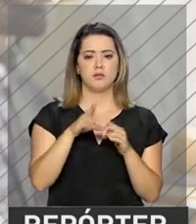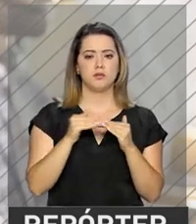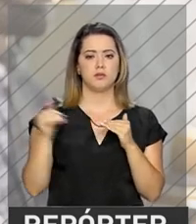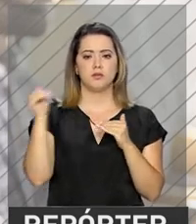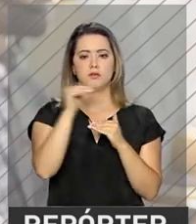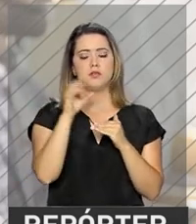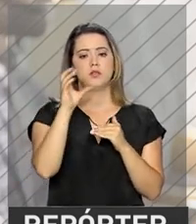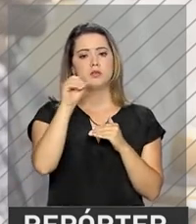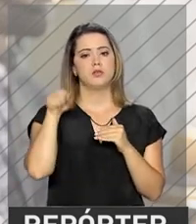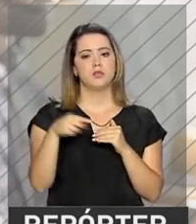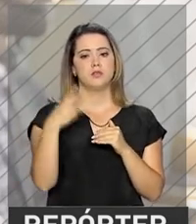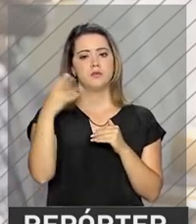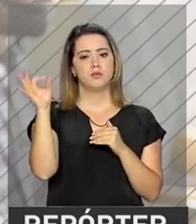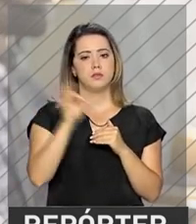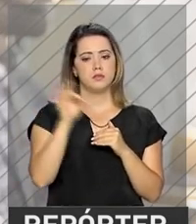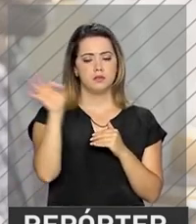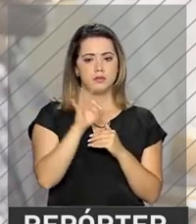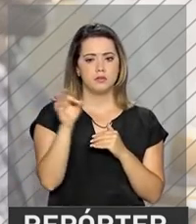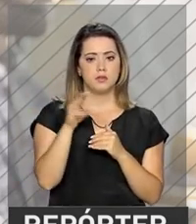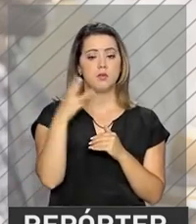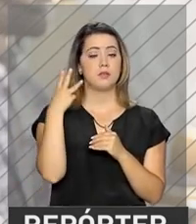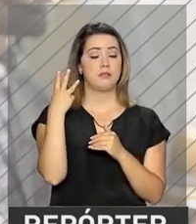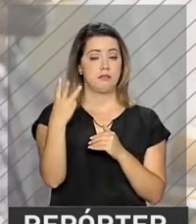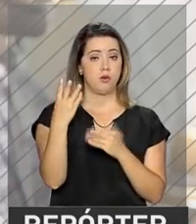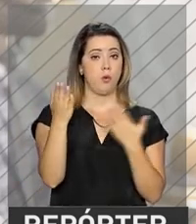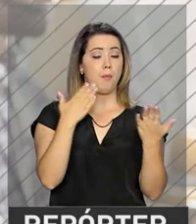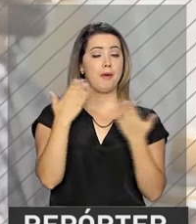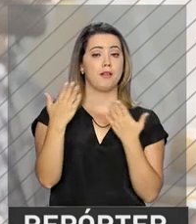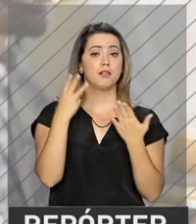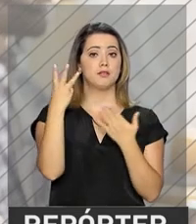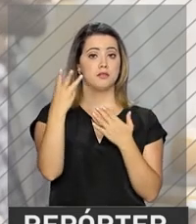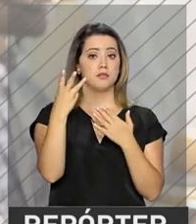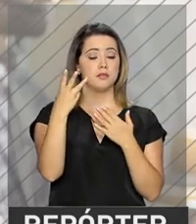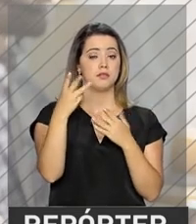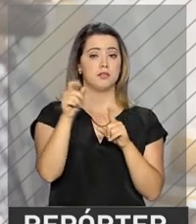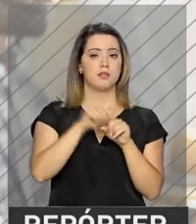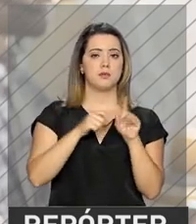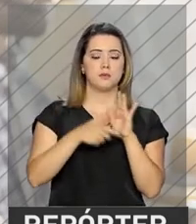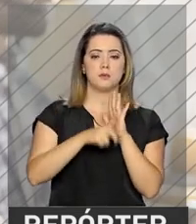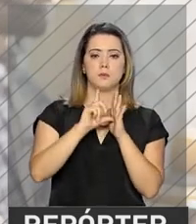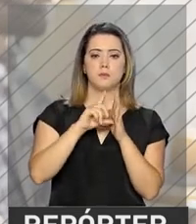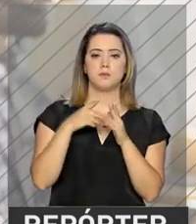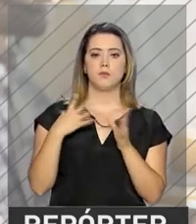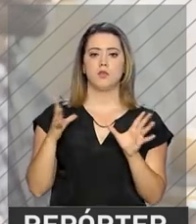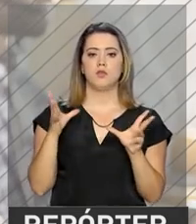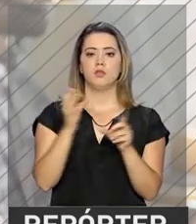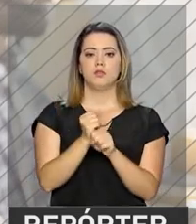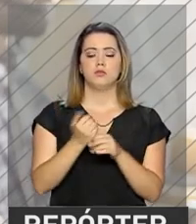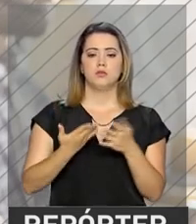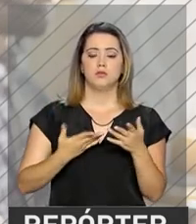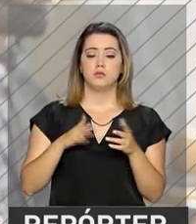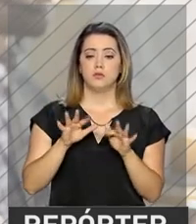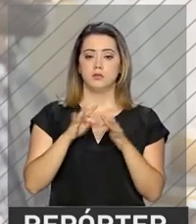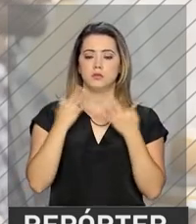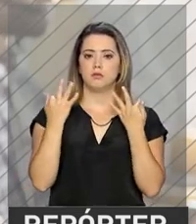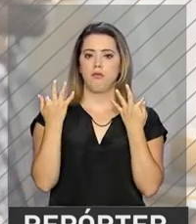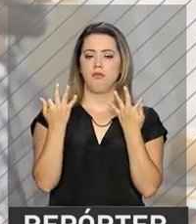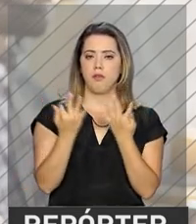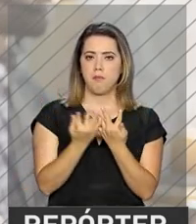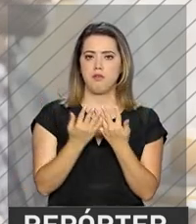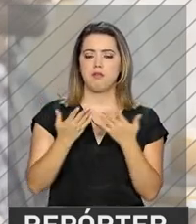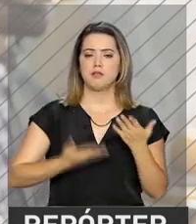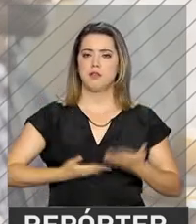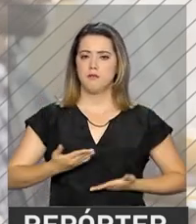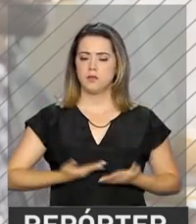0,3 por cento em relação aos três meses anteriores o volume de serviços prestados às famílias e transporte